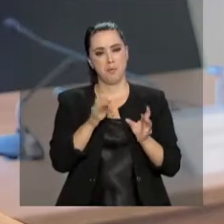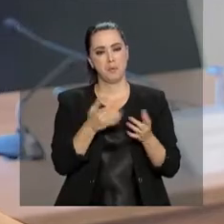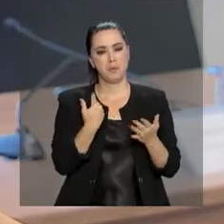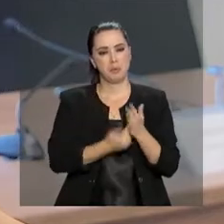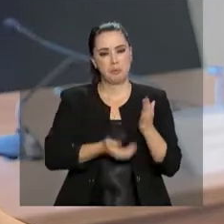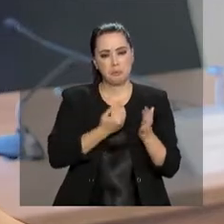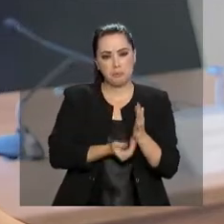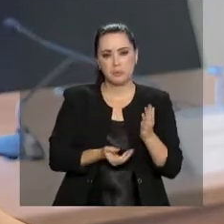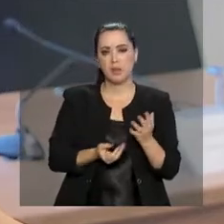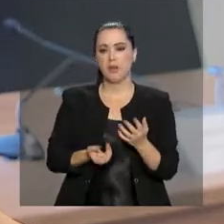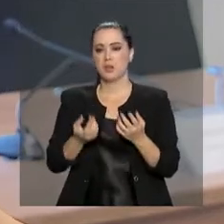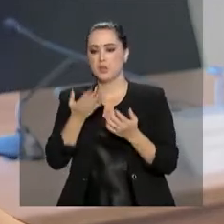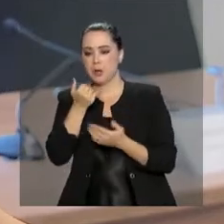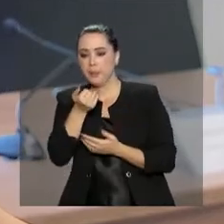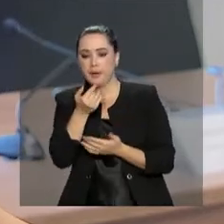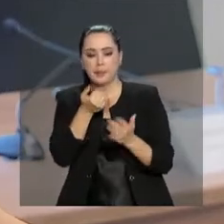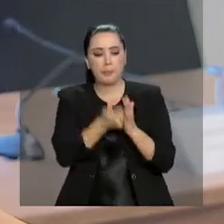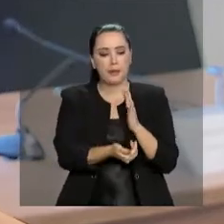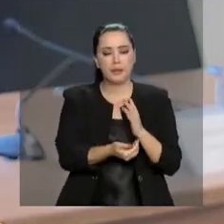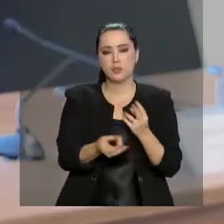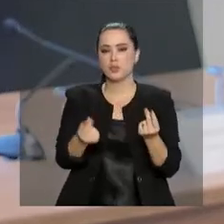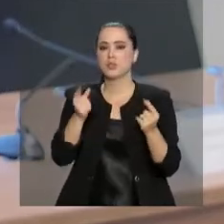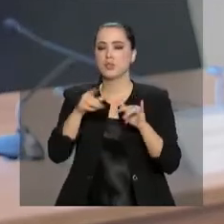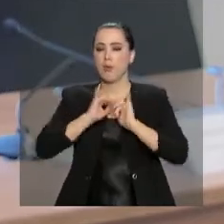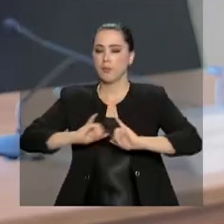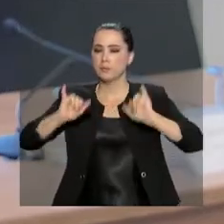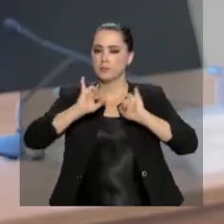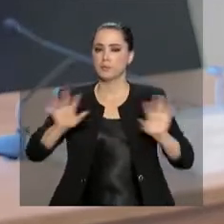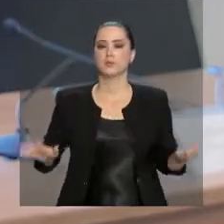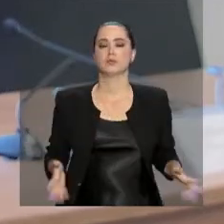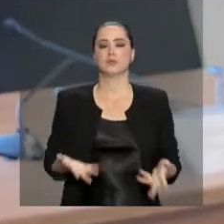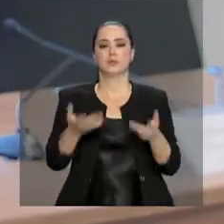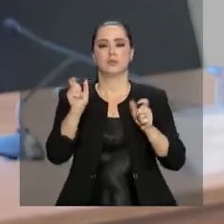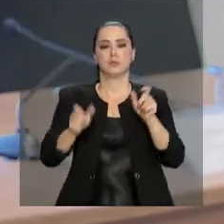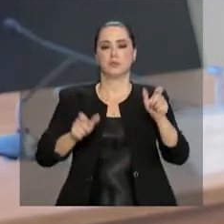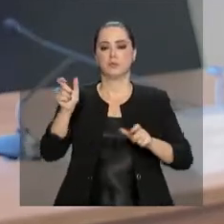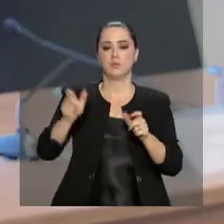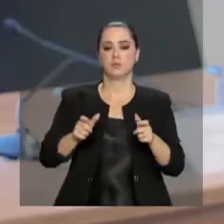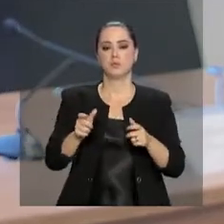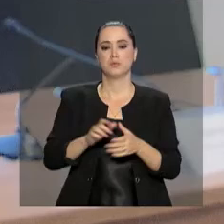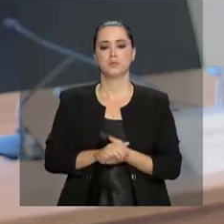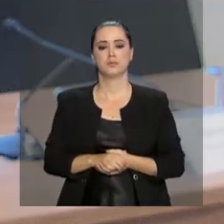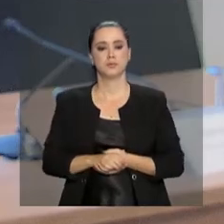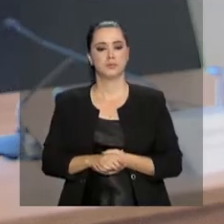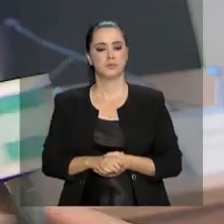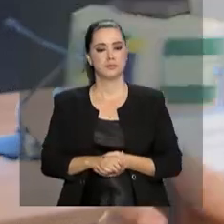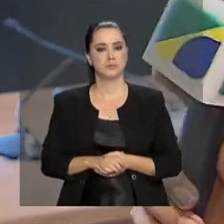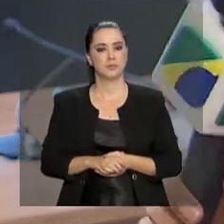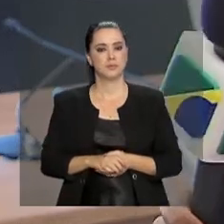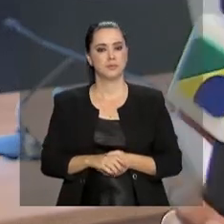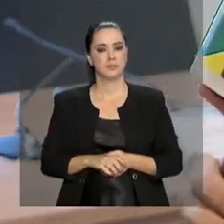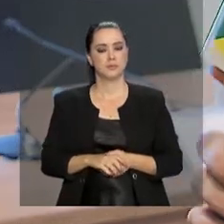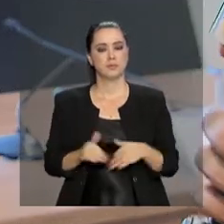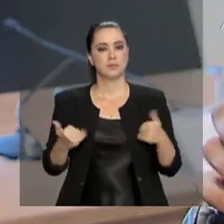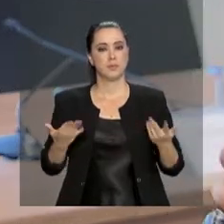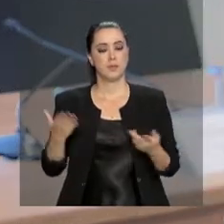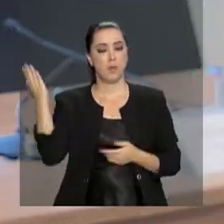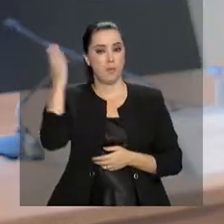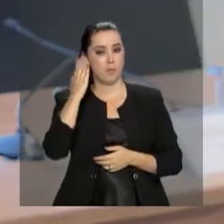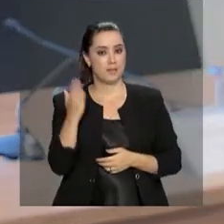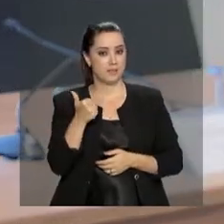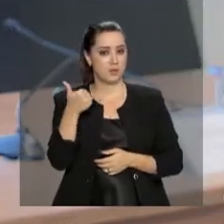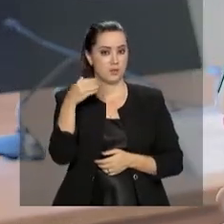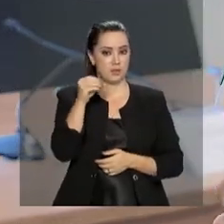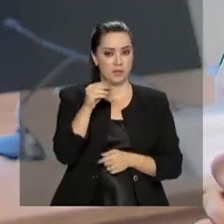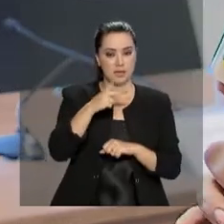desperdício então que é uma campanha nacional mobilizando diversos personagens e atores e o brasil está entre os